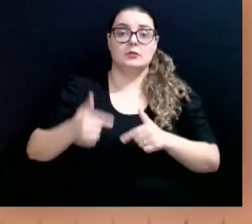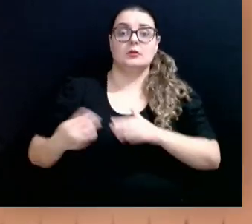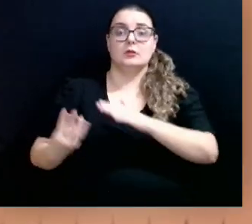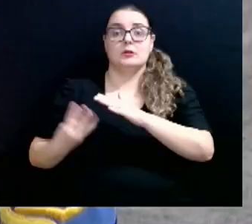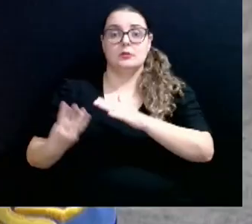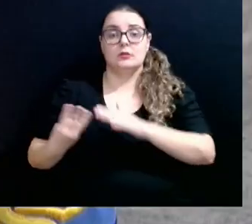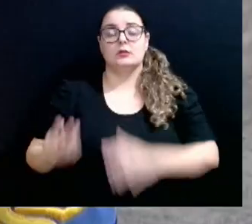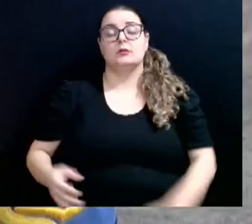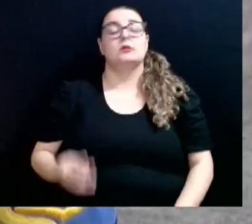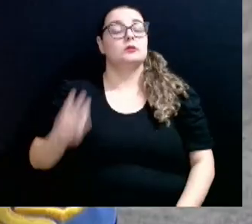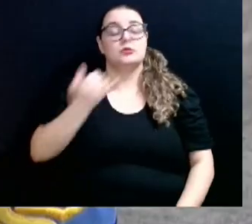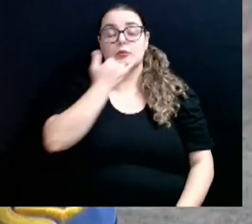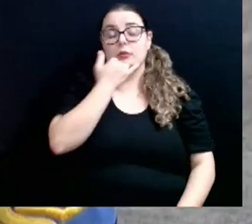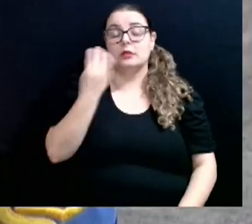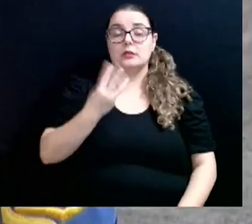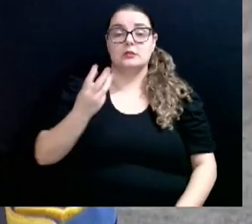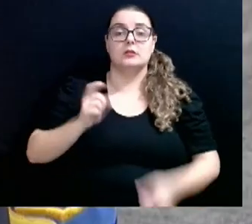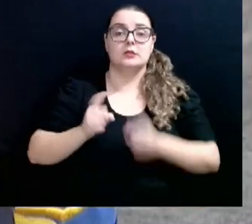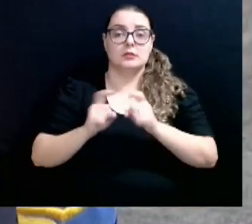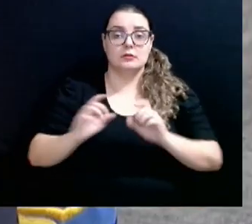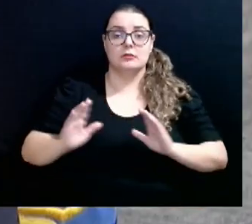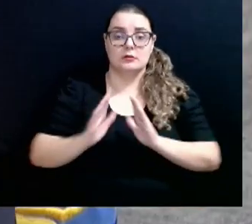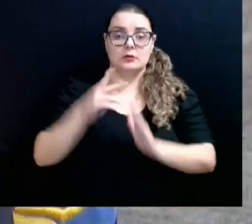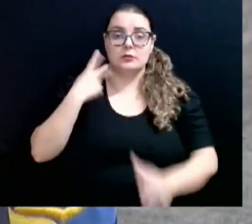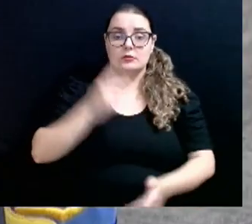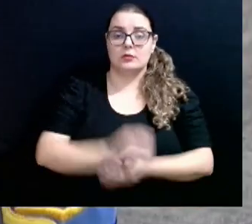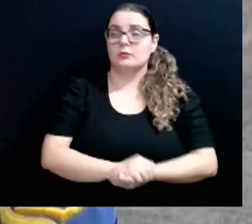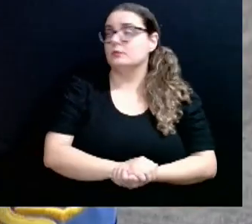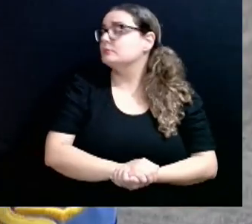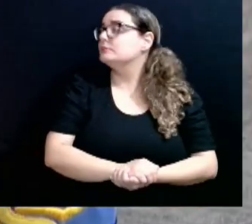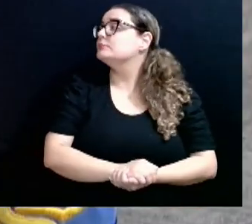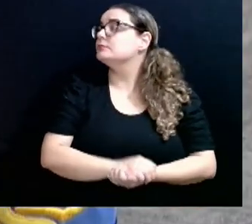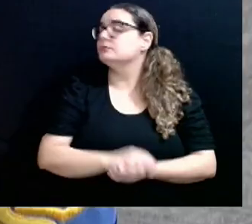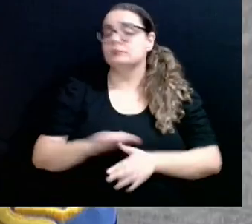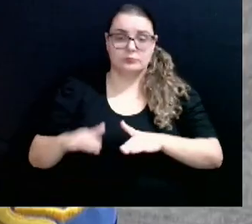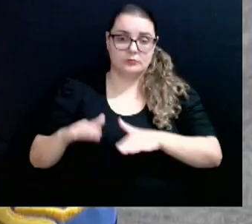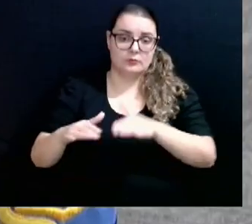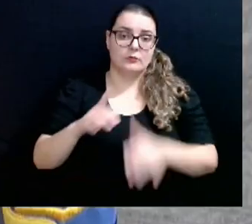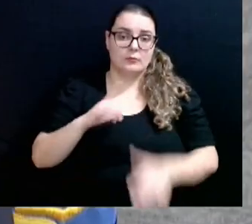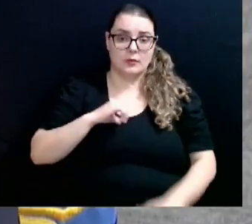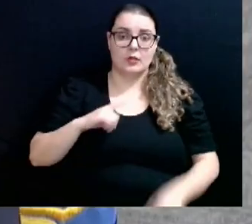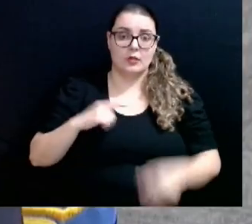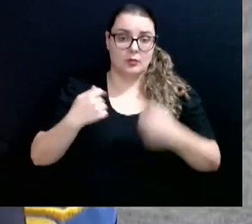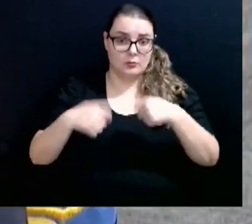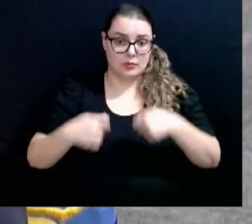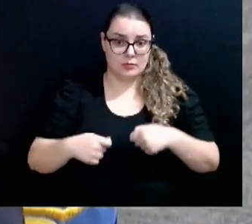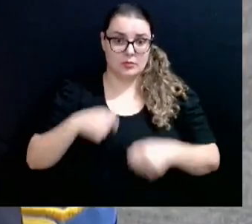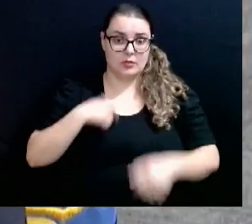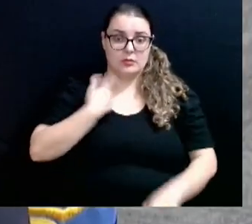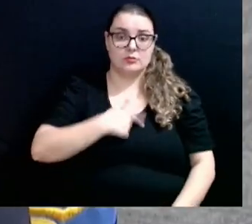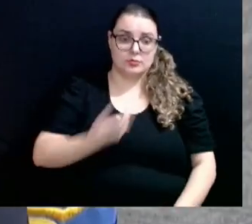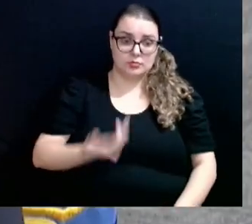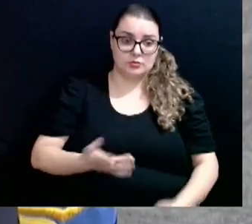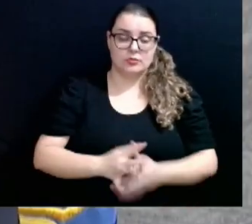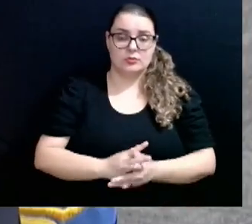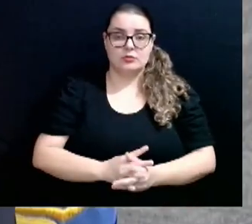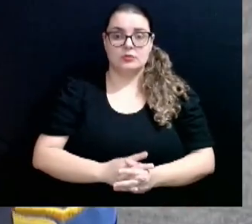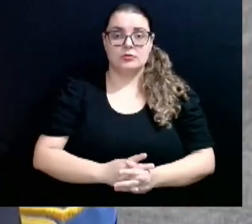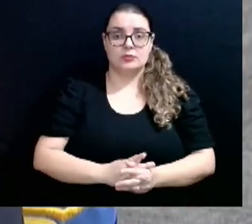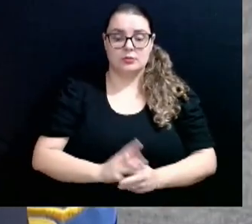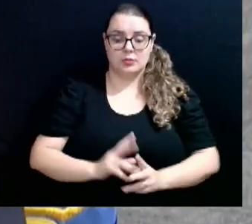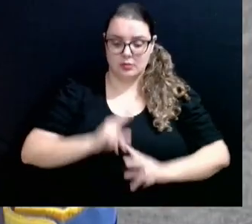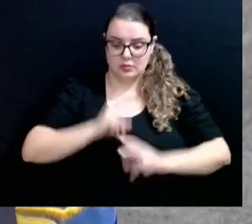Frente Parlamentar. O próximo passo tem uma necessidade da gente fortalecer a